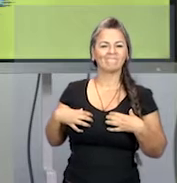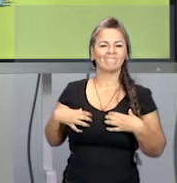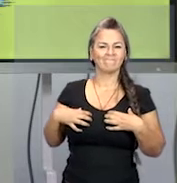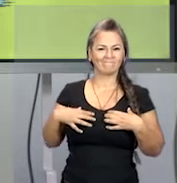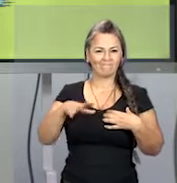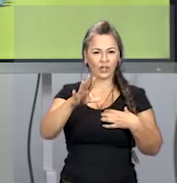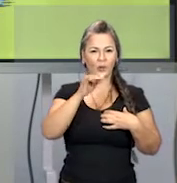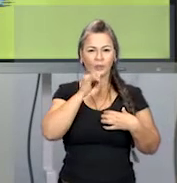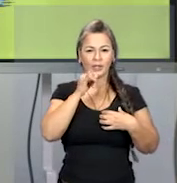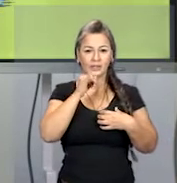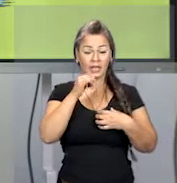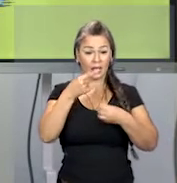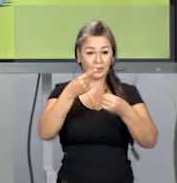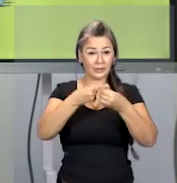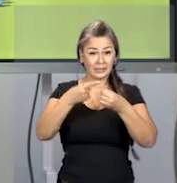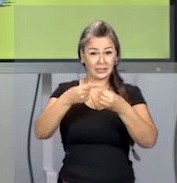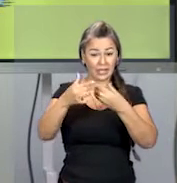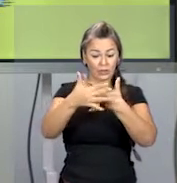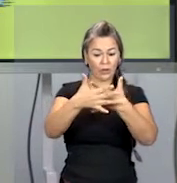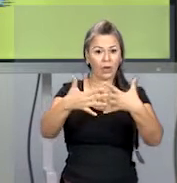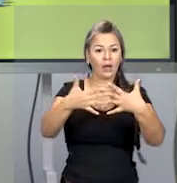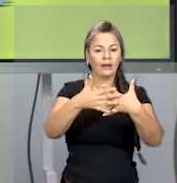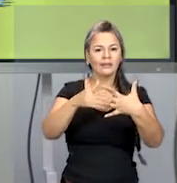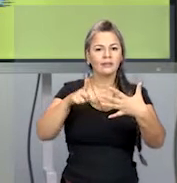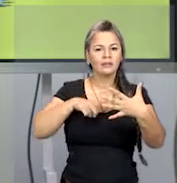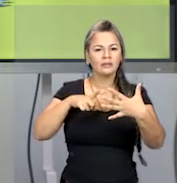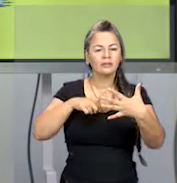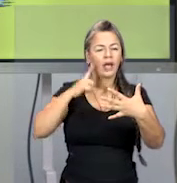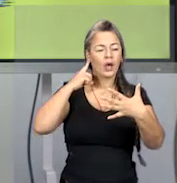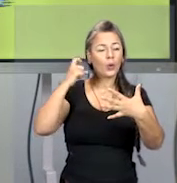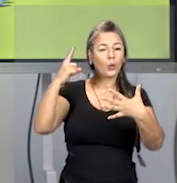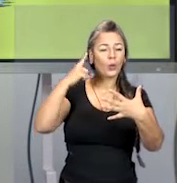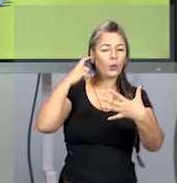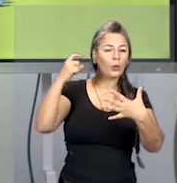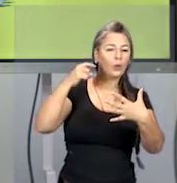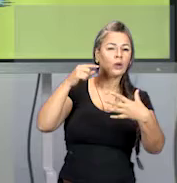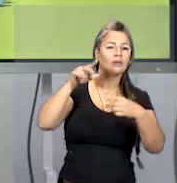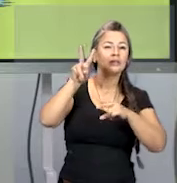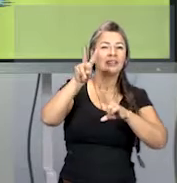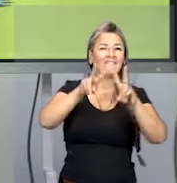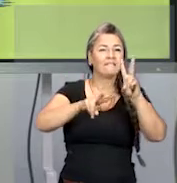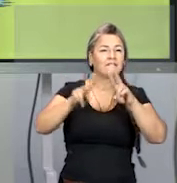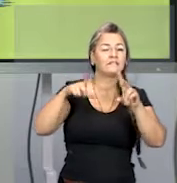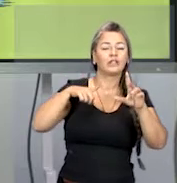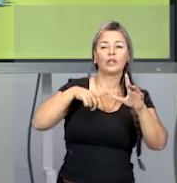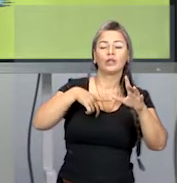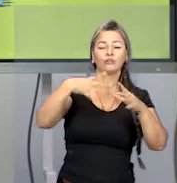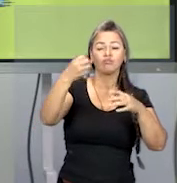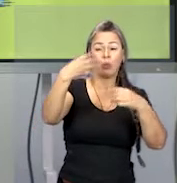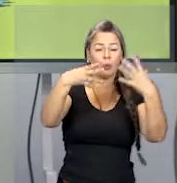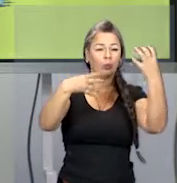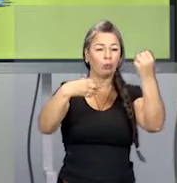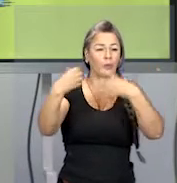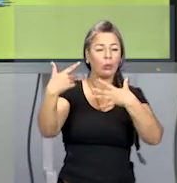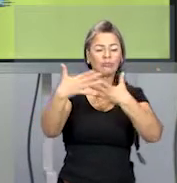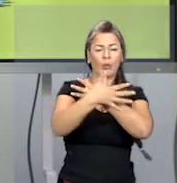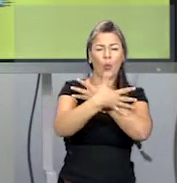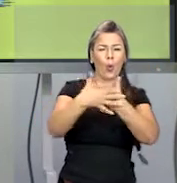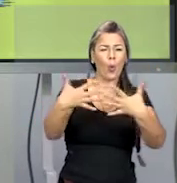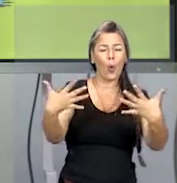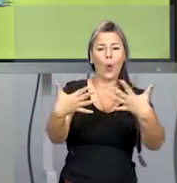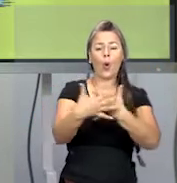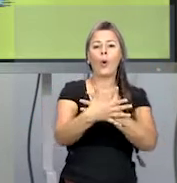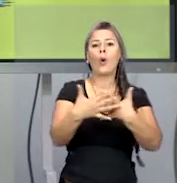dos barulhos, dos sinais sonoros, os estímulos visuais que nós temos o tempo todo. Então, são